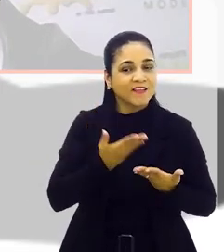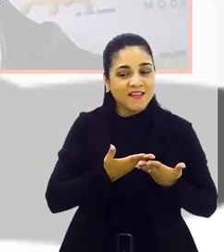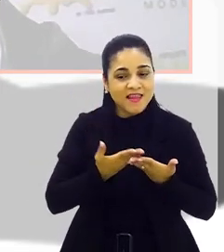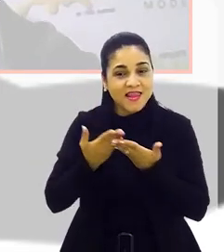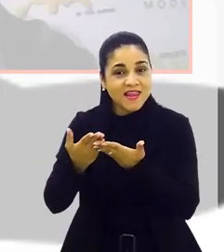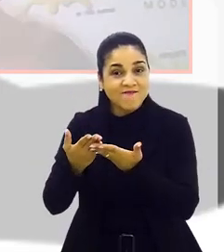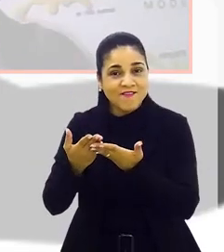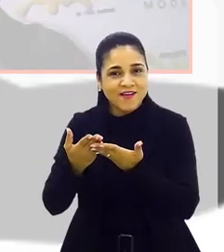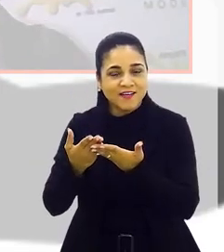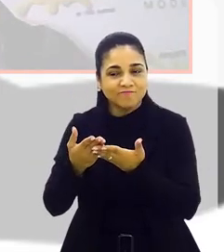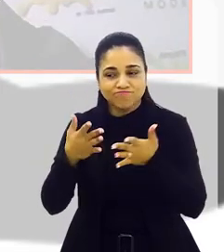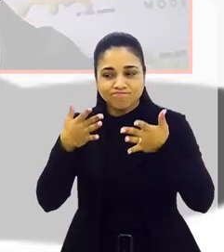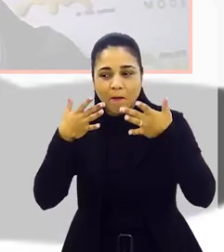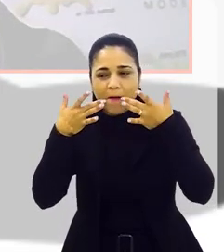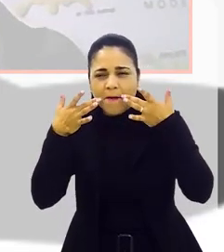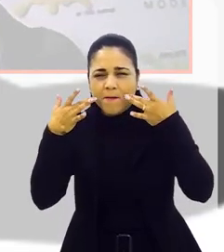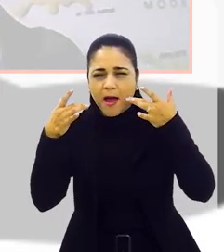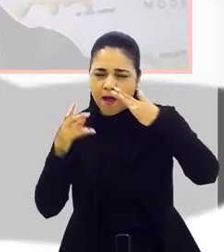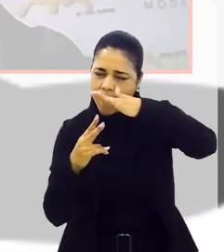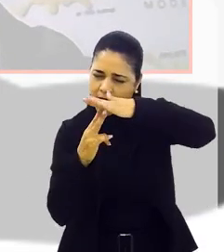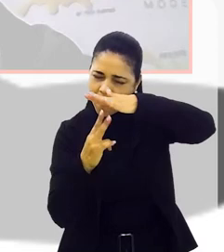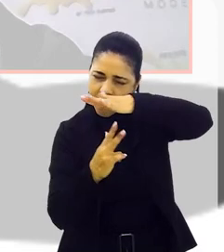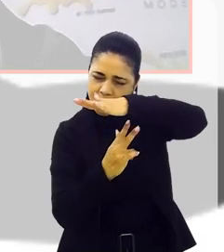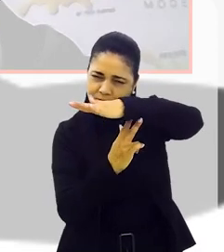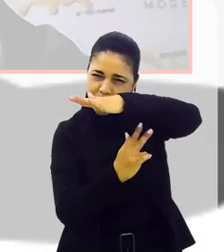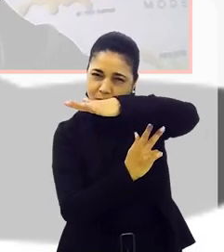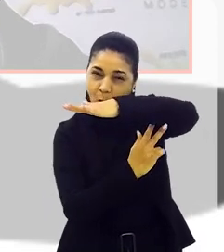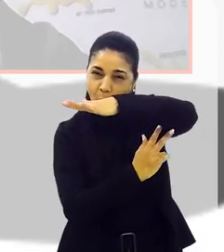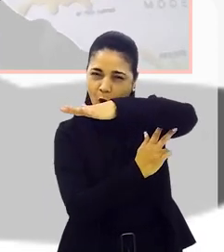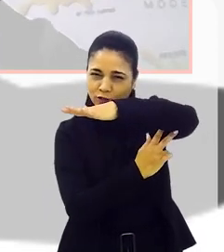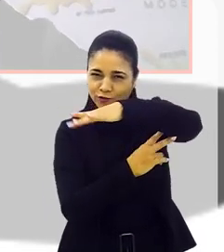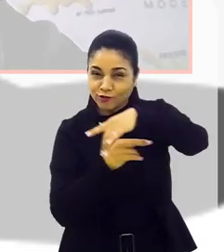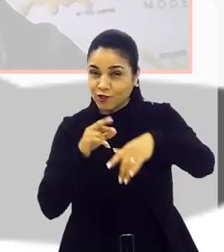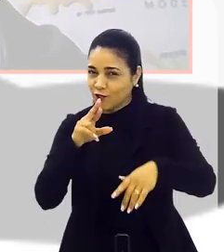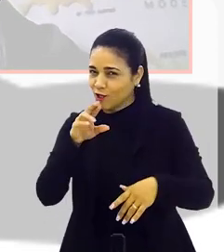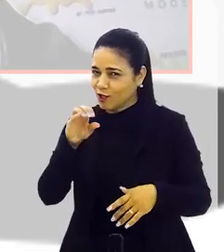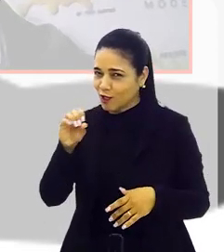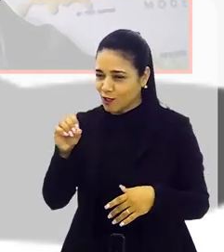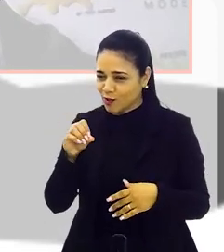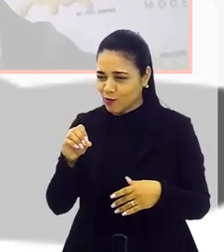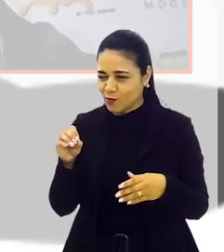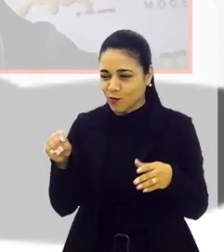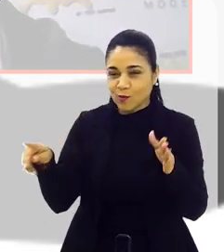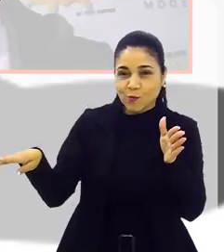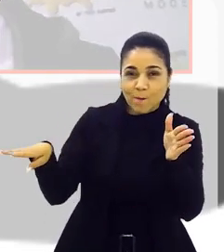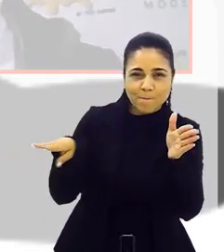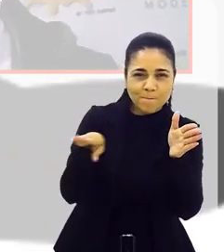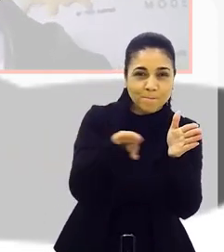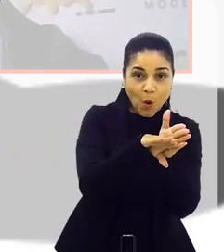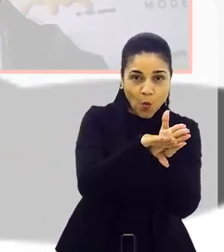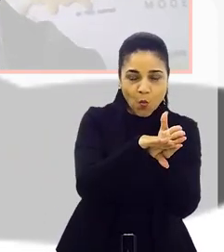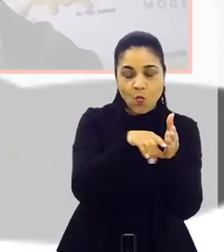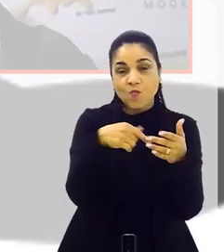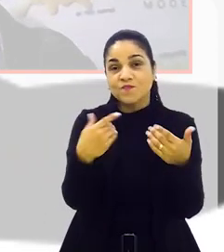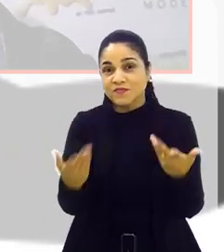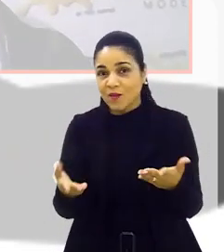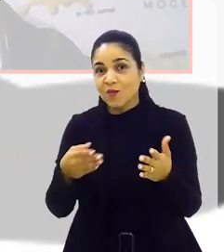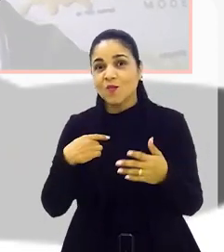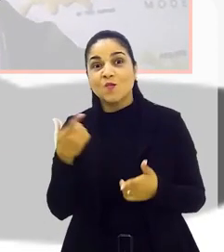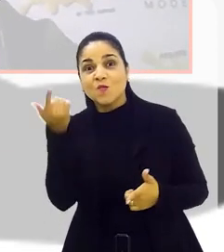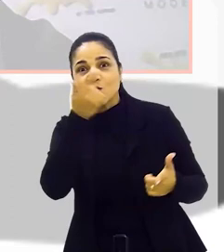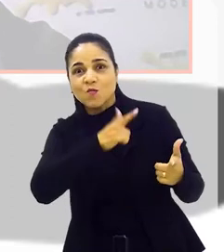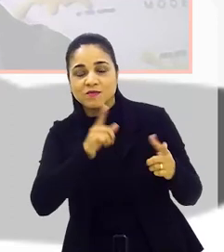espetáculo, atravessar a ponte Rio-Niterói com o espetáculo, mudar o Príncipes e Princesas. E fui caçando pauta, tentando lugares